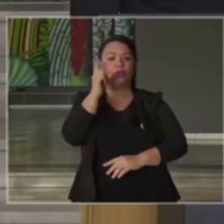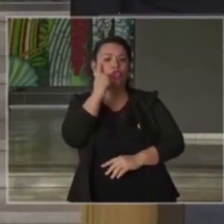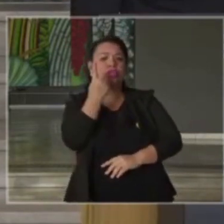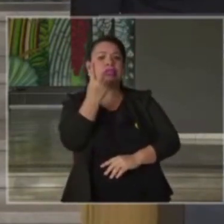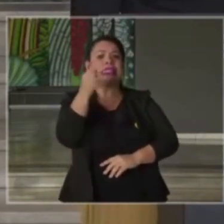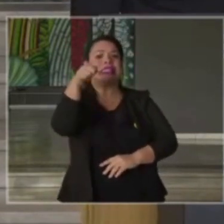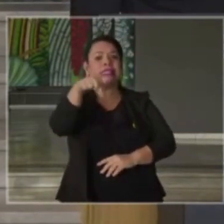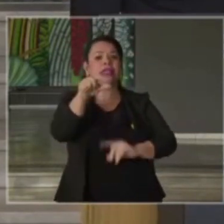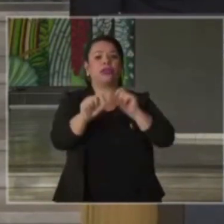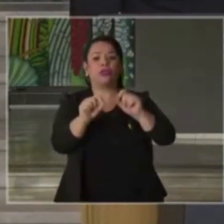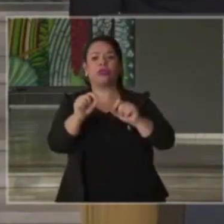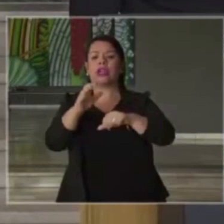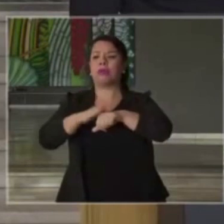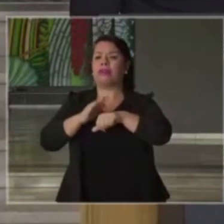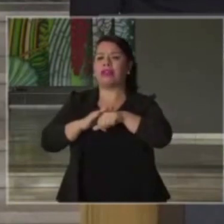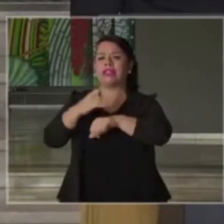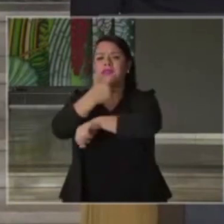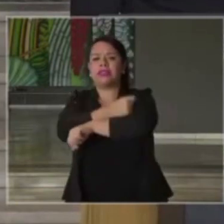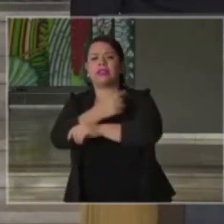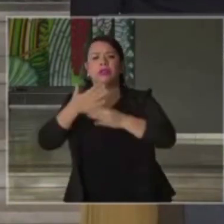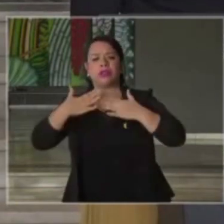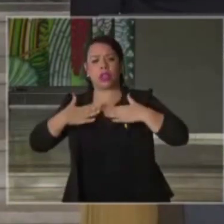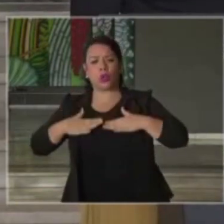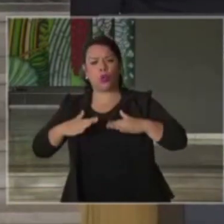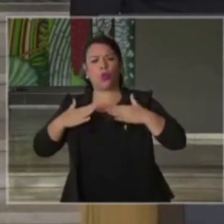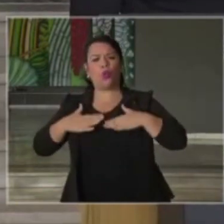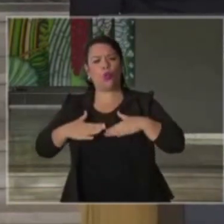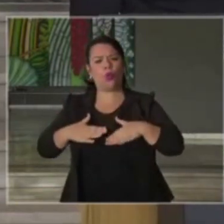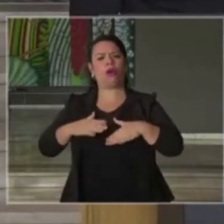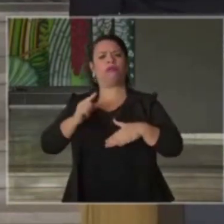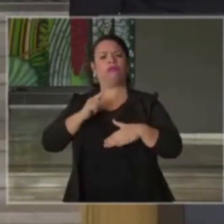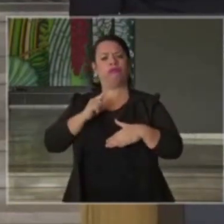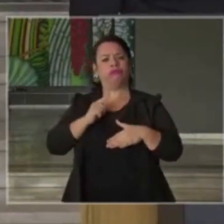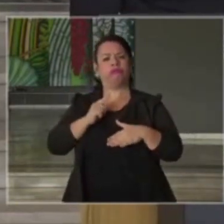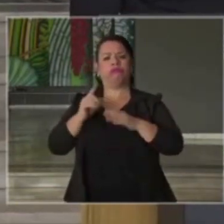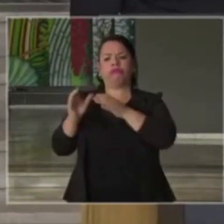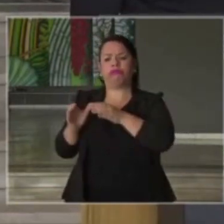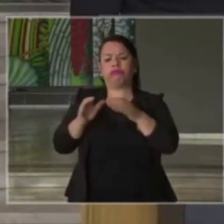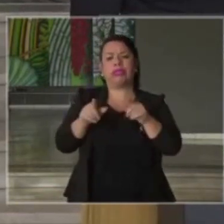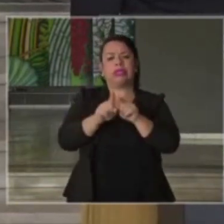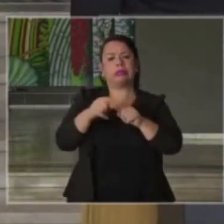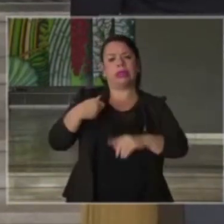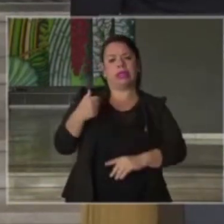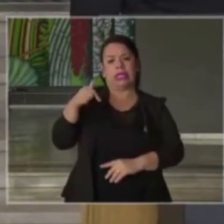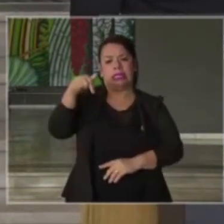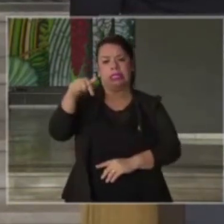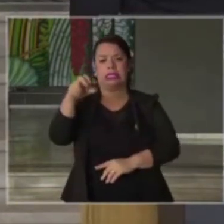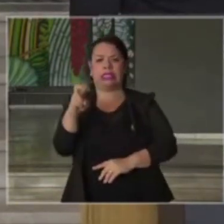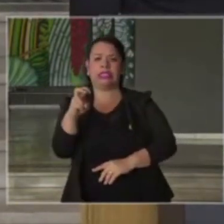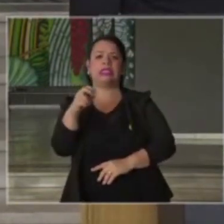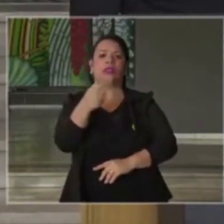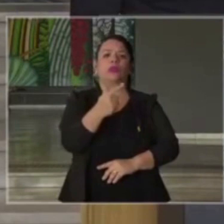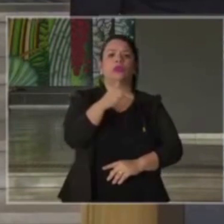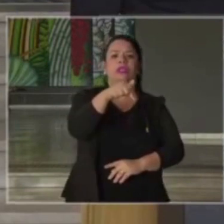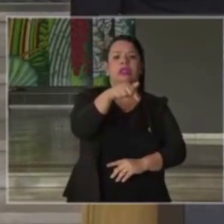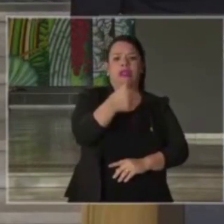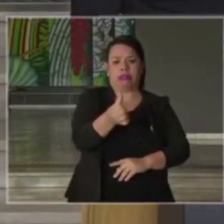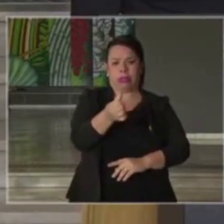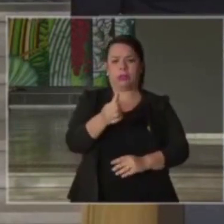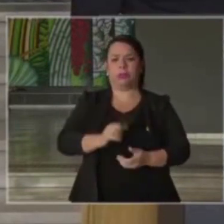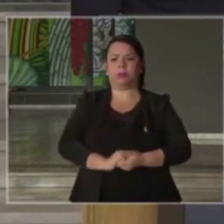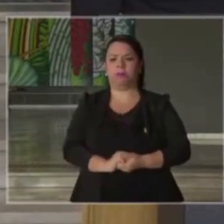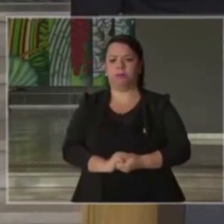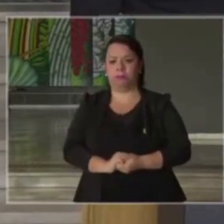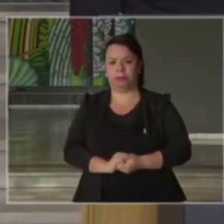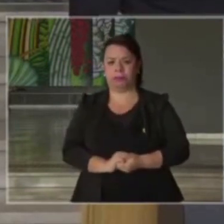para que possam fazer essa vacinação sem desconforto para as pessoas de 75 e 76 anos de